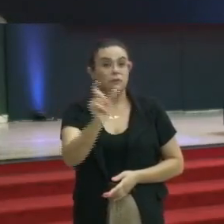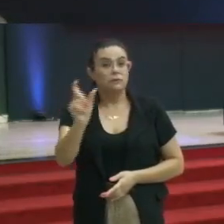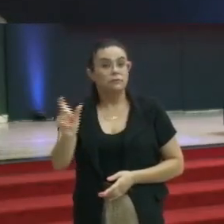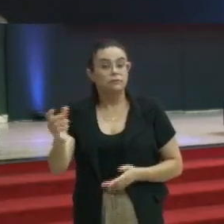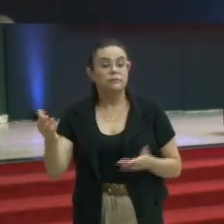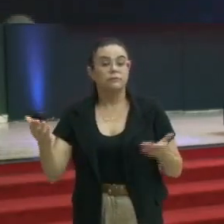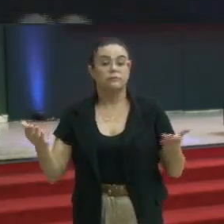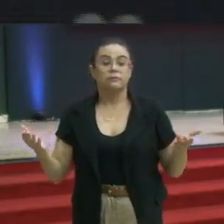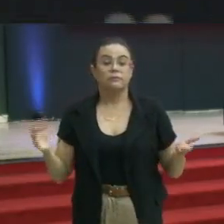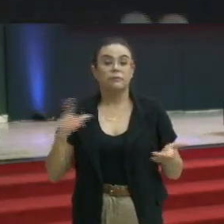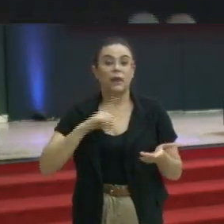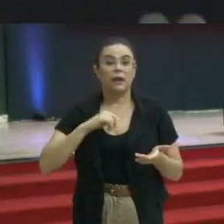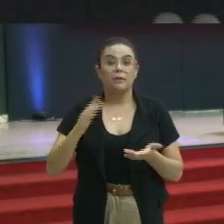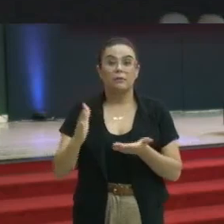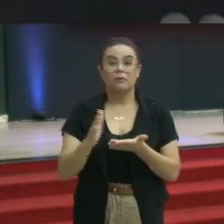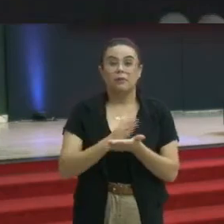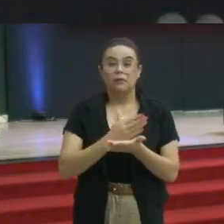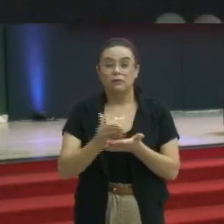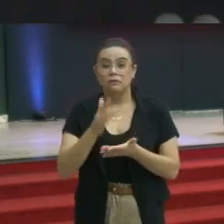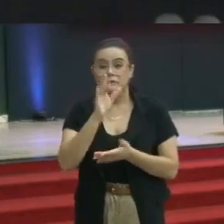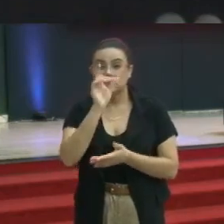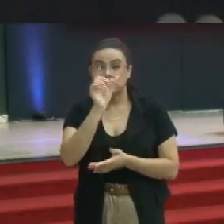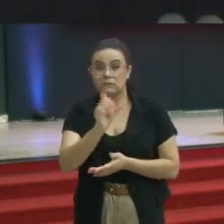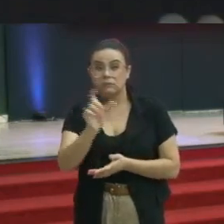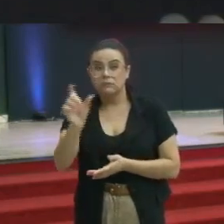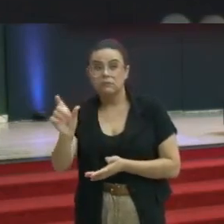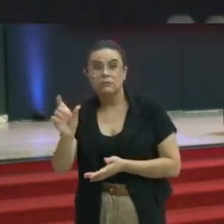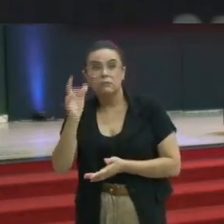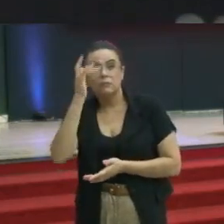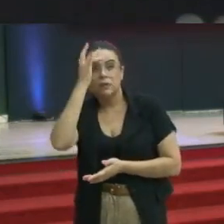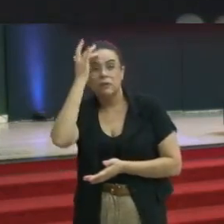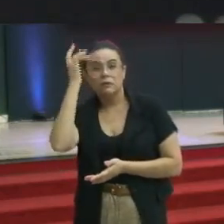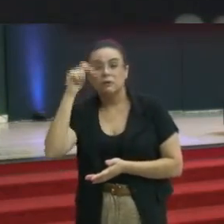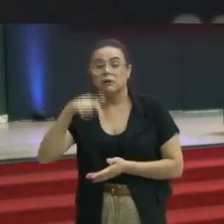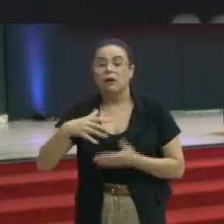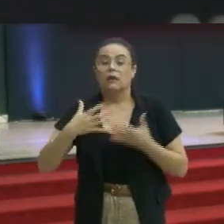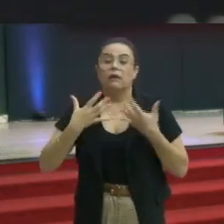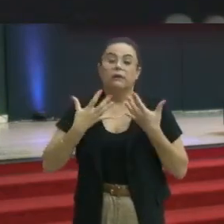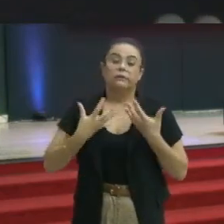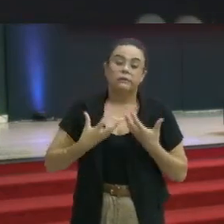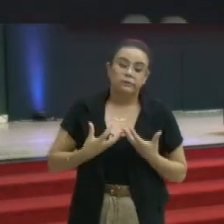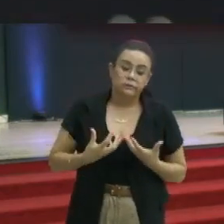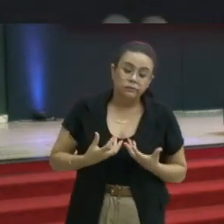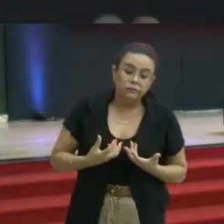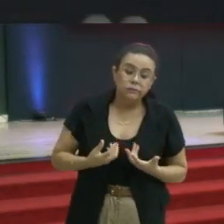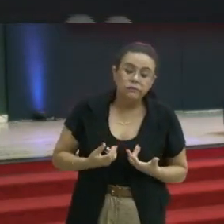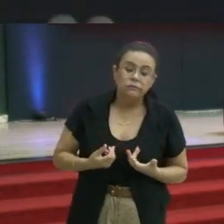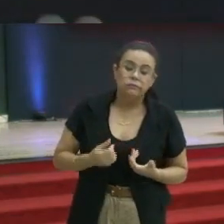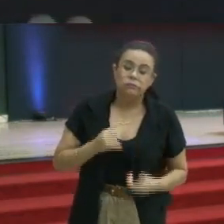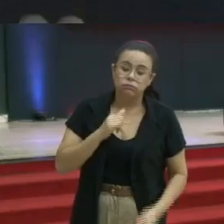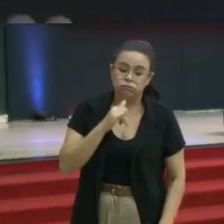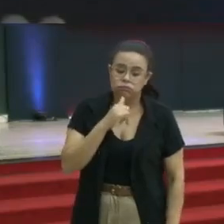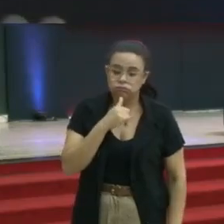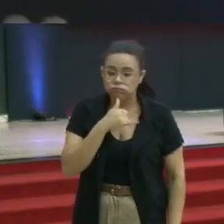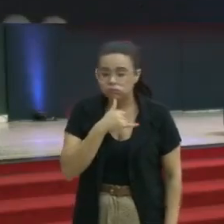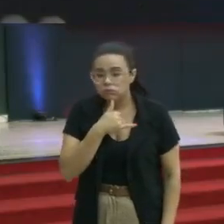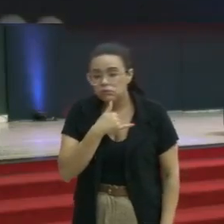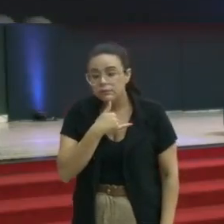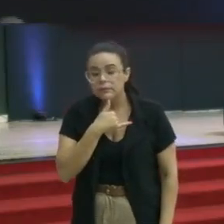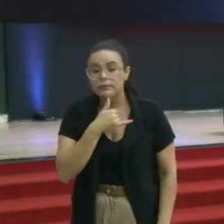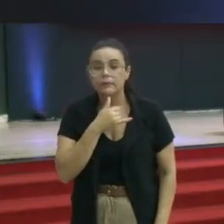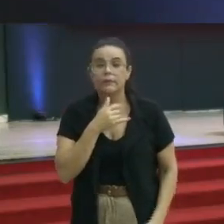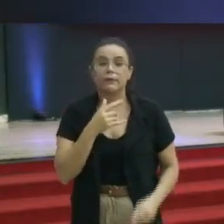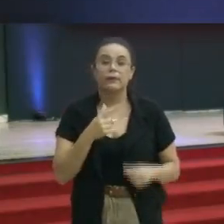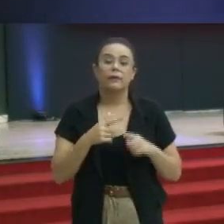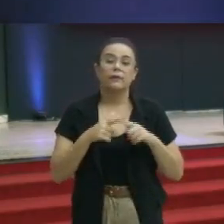Tem gente aqui cansada. Tem gente aqui esmorecendo. Tem gente